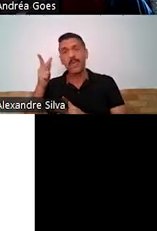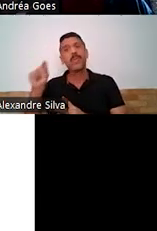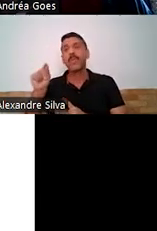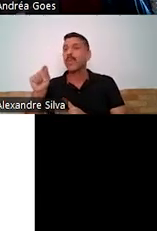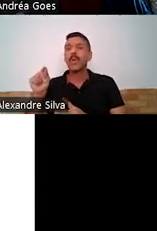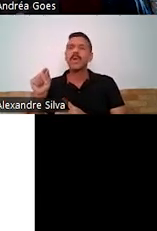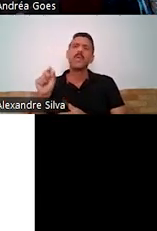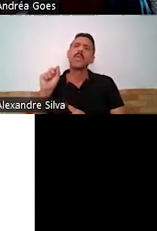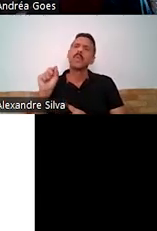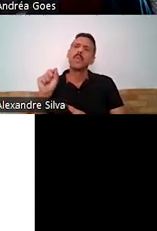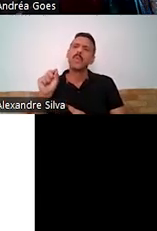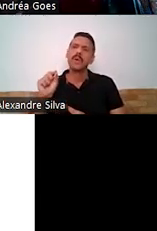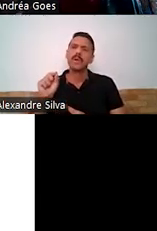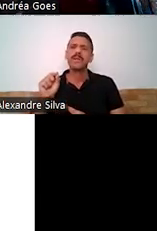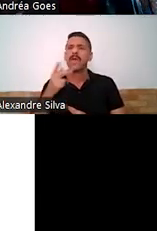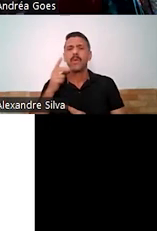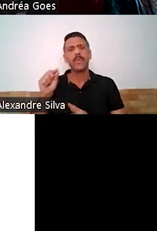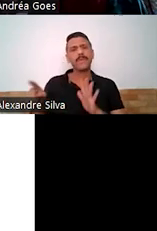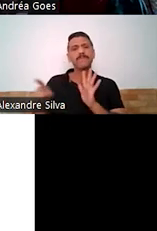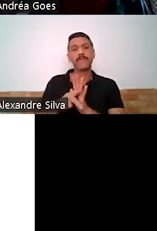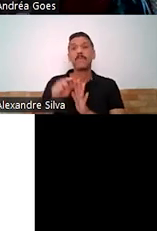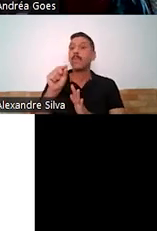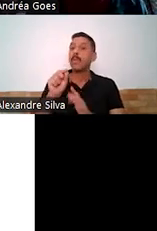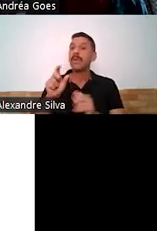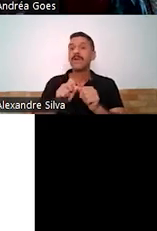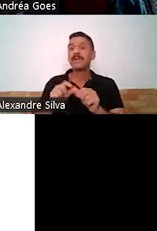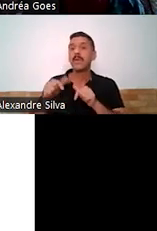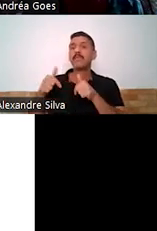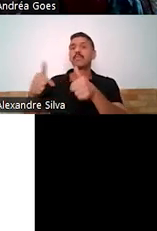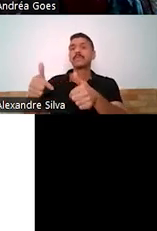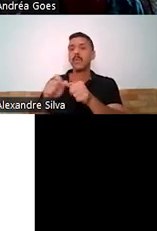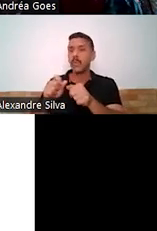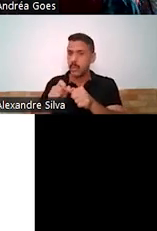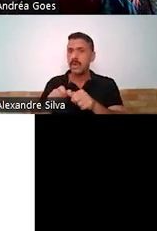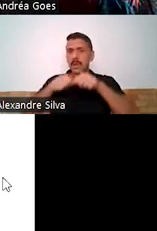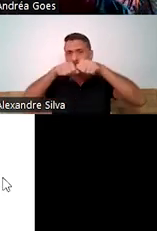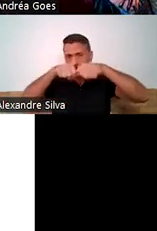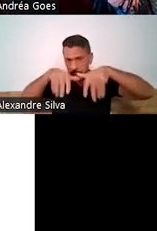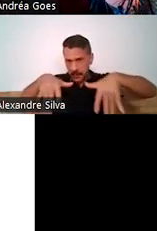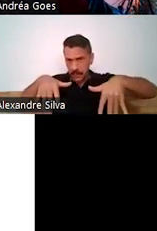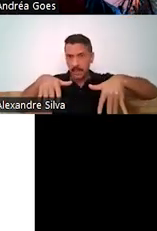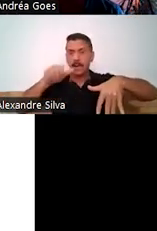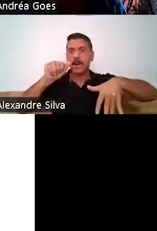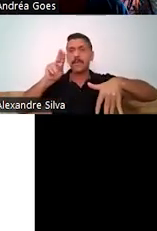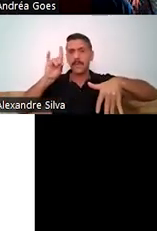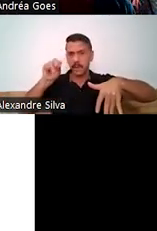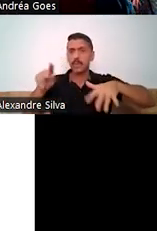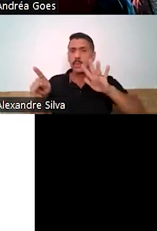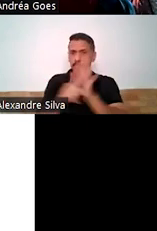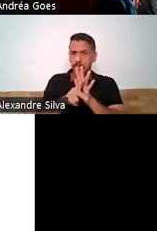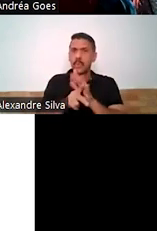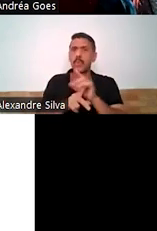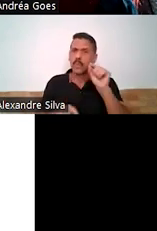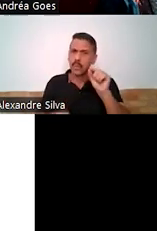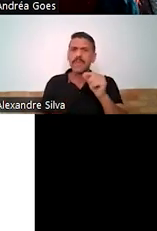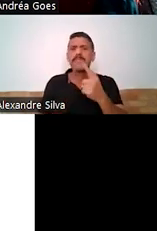gente não chama, o que se chama de wild type. Ela faz ali a função dela, de ramificar as moléculas de amido, representada aqui, então, por essa